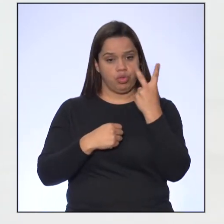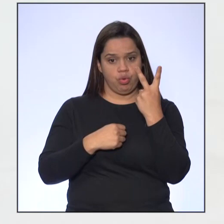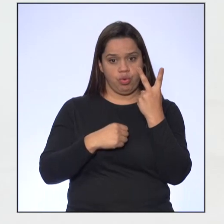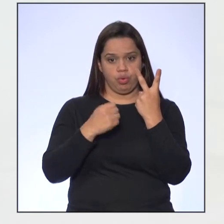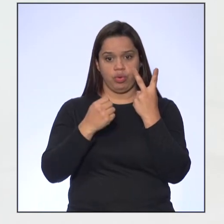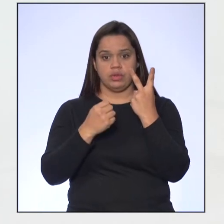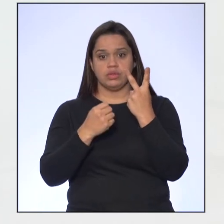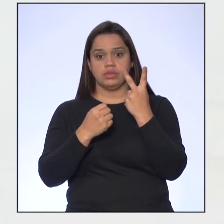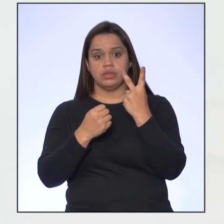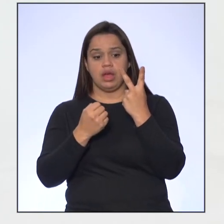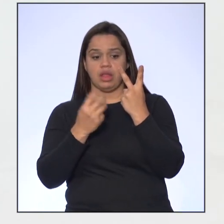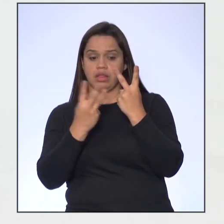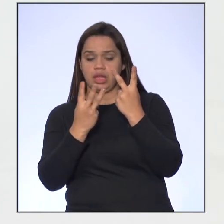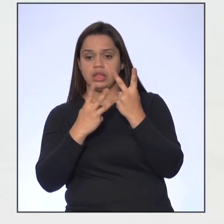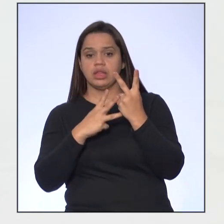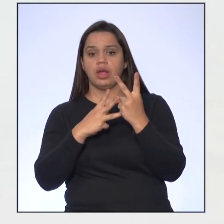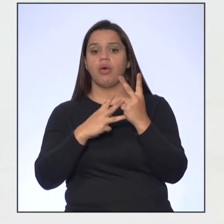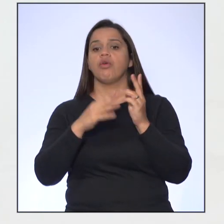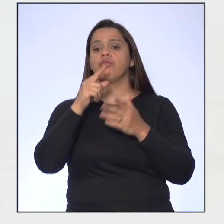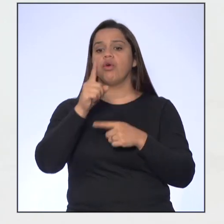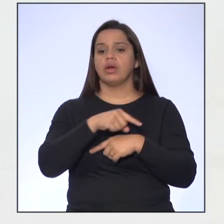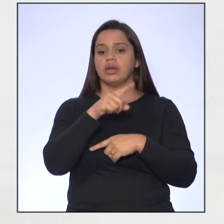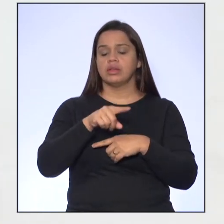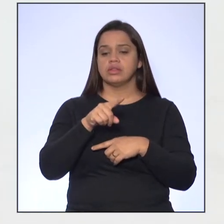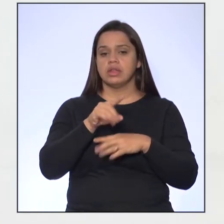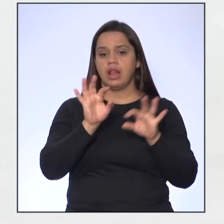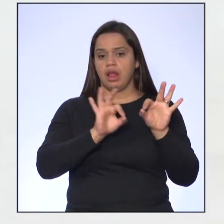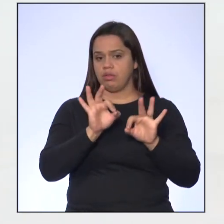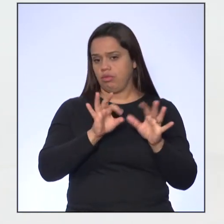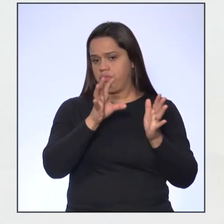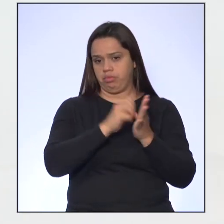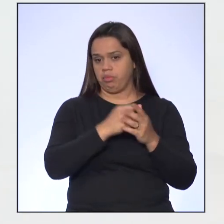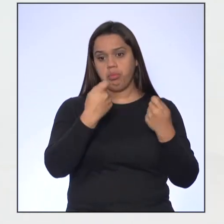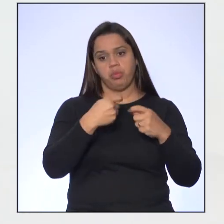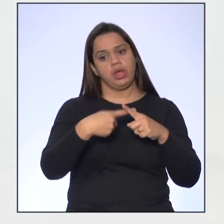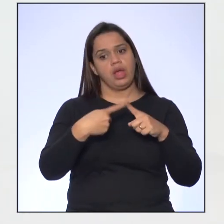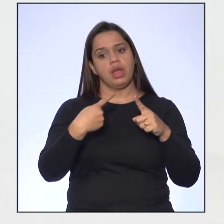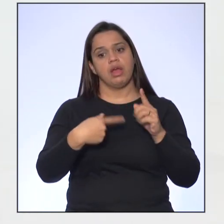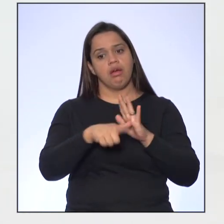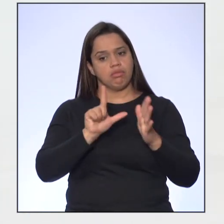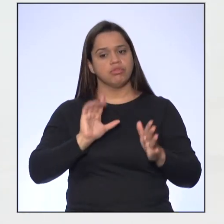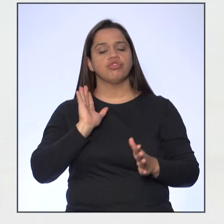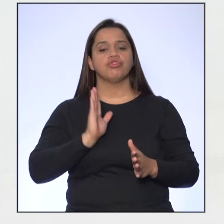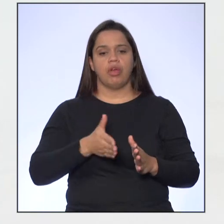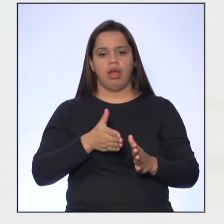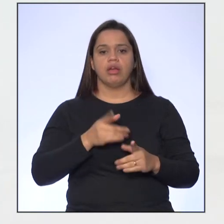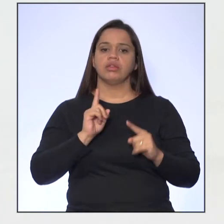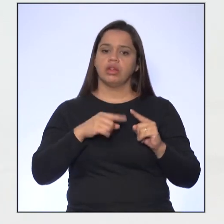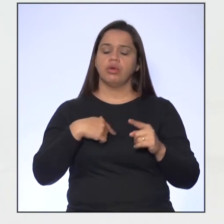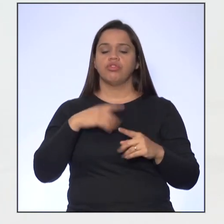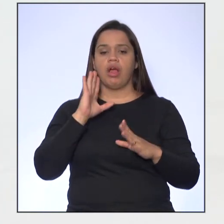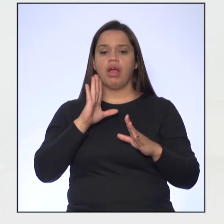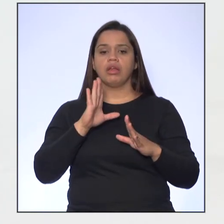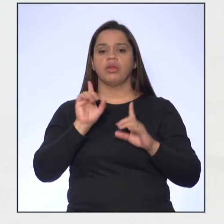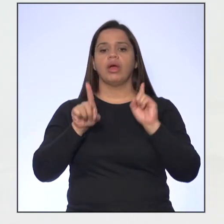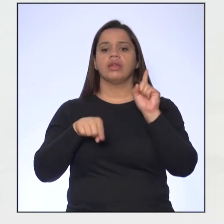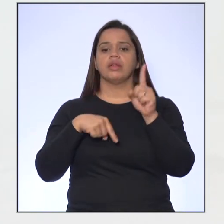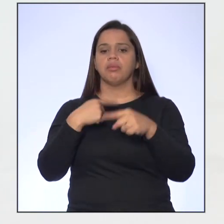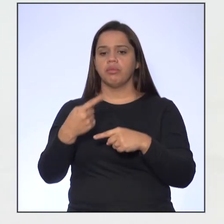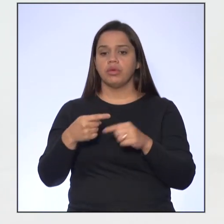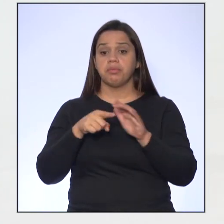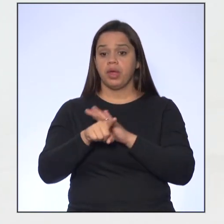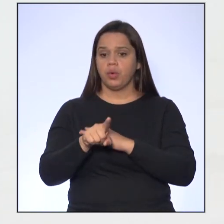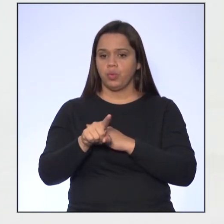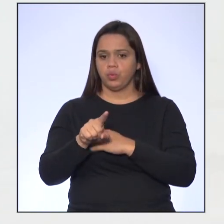essa, então eu vou cancelar o plano. Depois, então, eu fiz a ideia aqui, tomei a decisão, aí eu vou para uma próxima